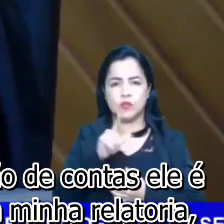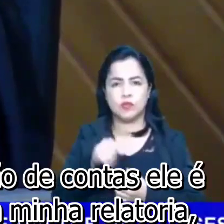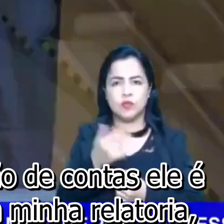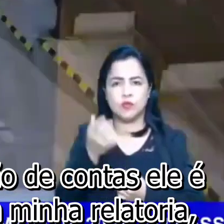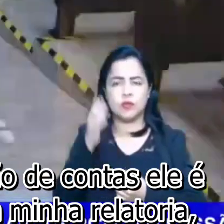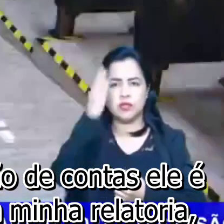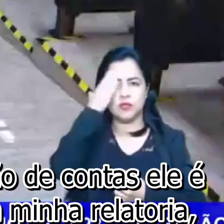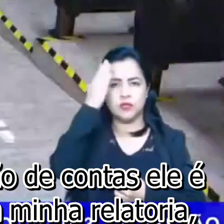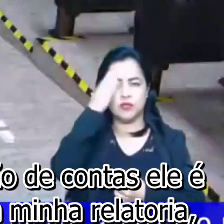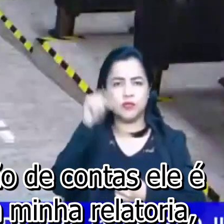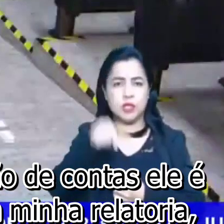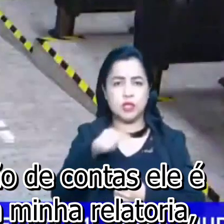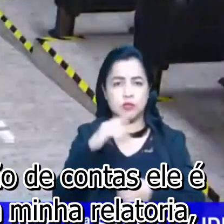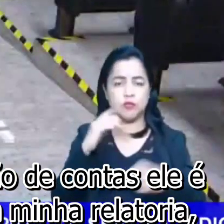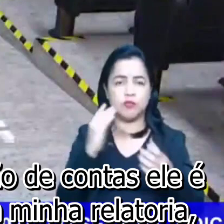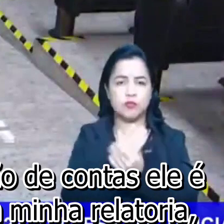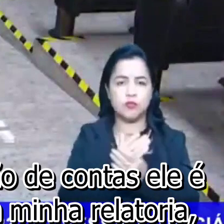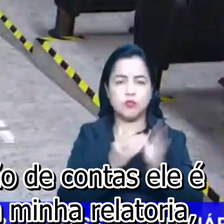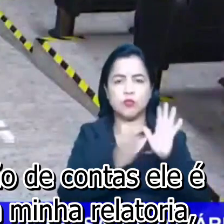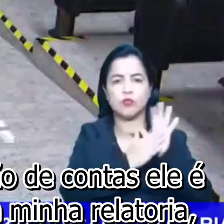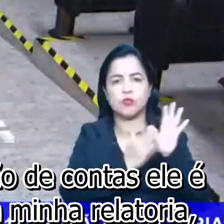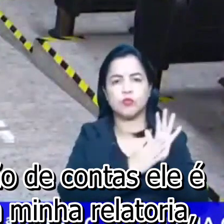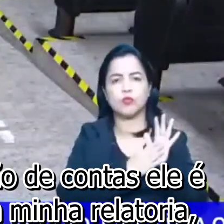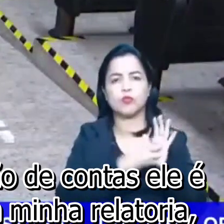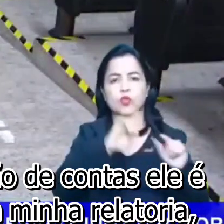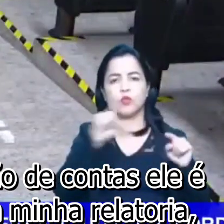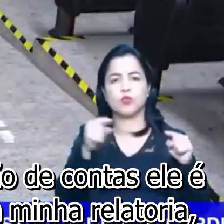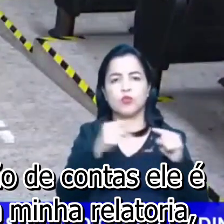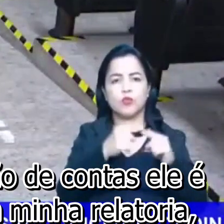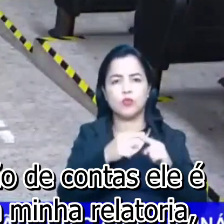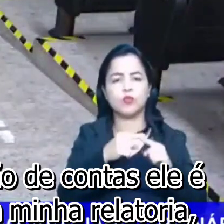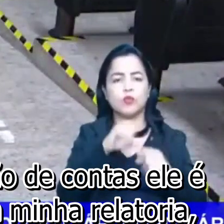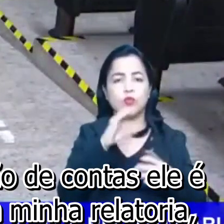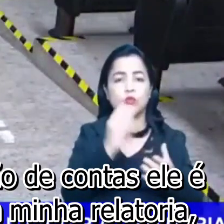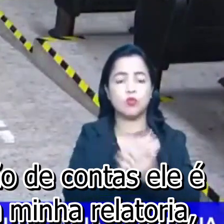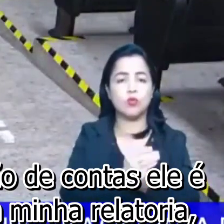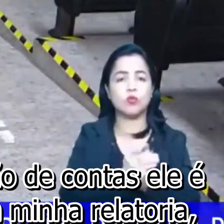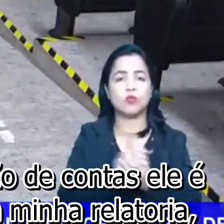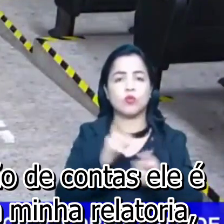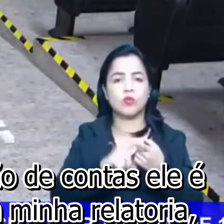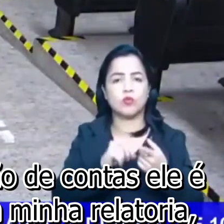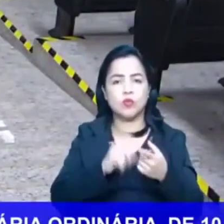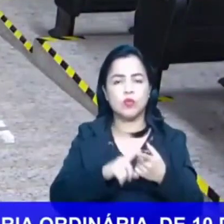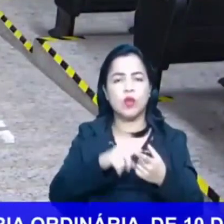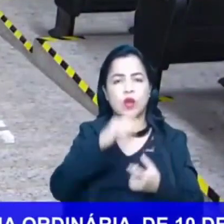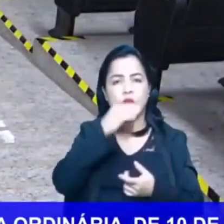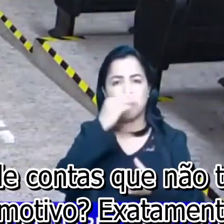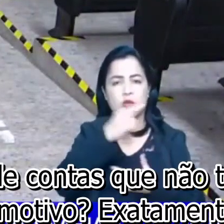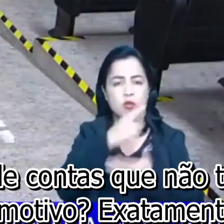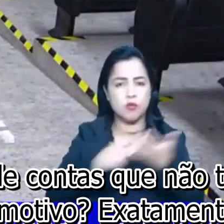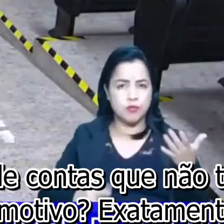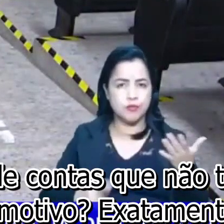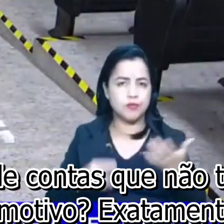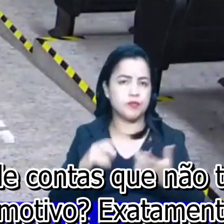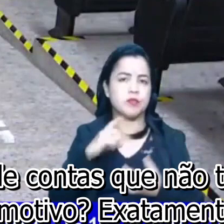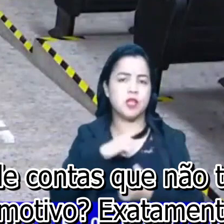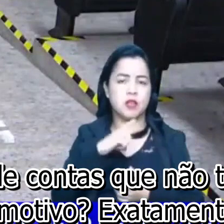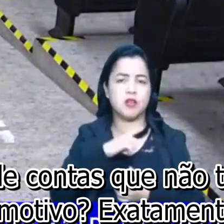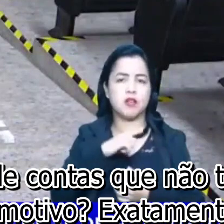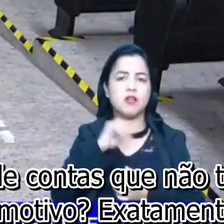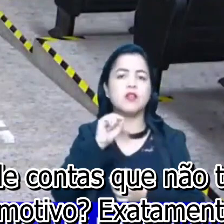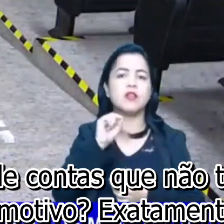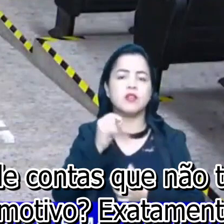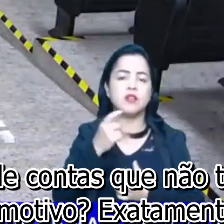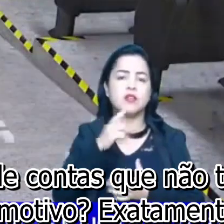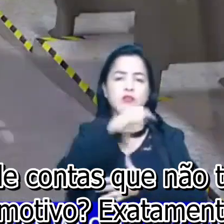querendo saber se esse processo de prestação de contas ele é semelhante àqueles que nós votamos, inclusive um da minha relatoria, em que a questão ficaria